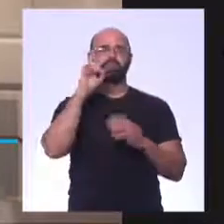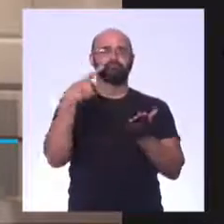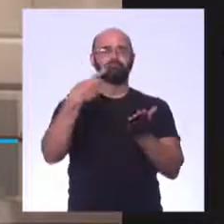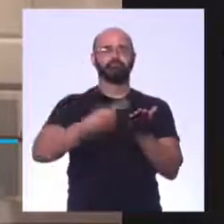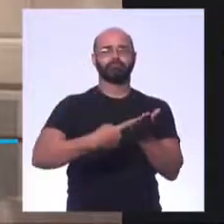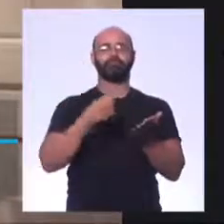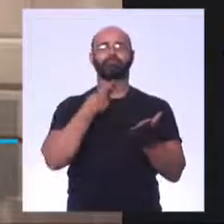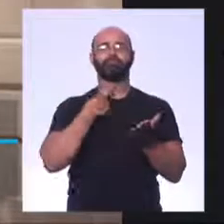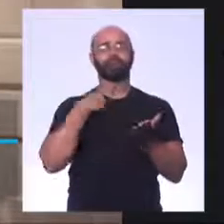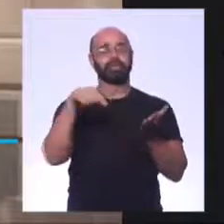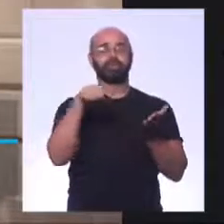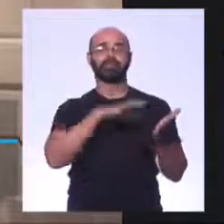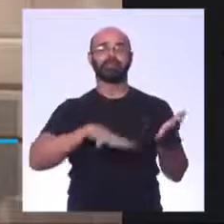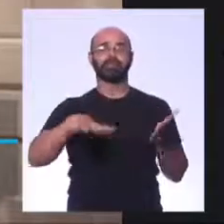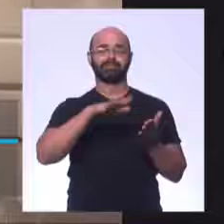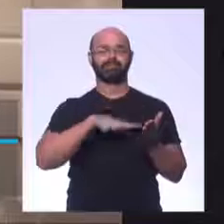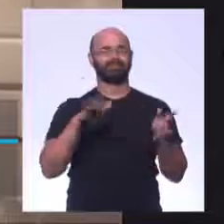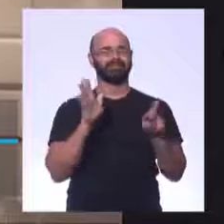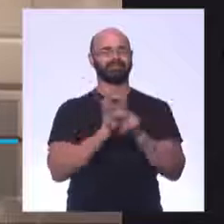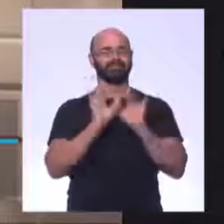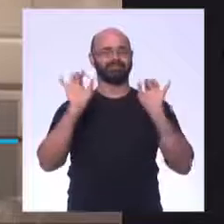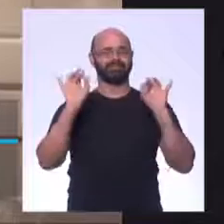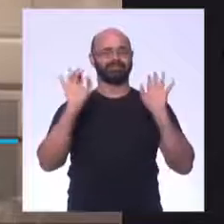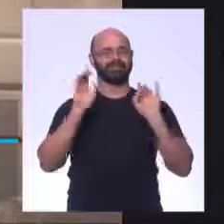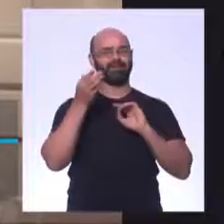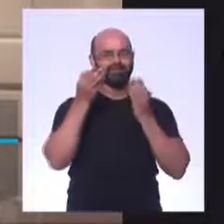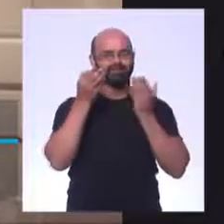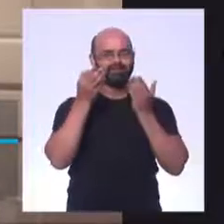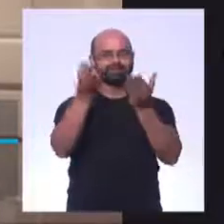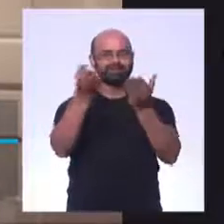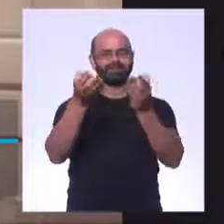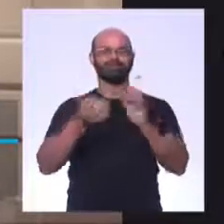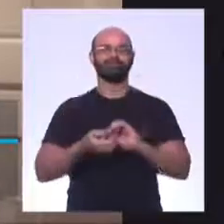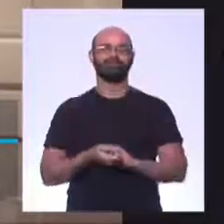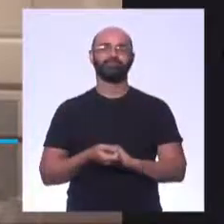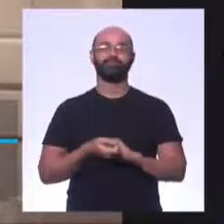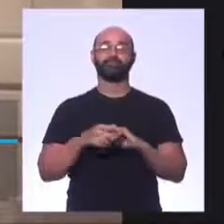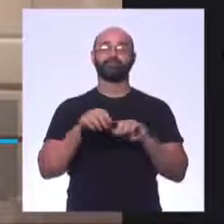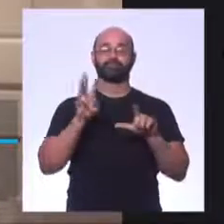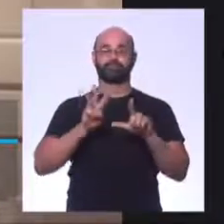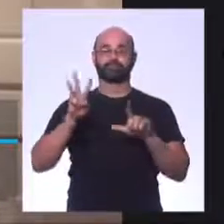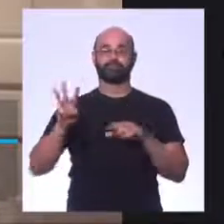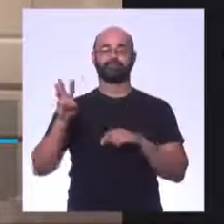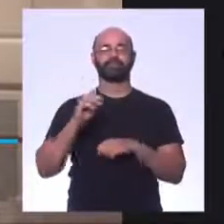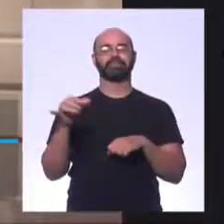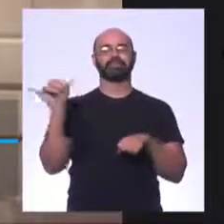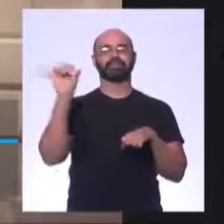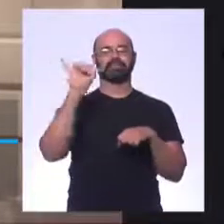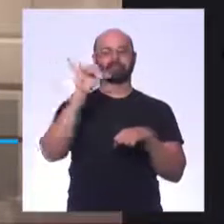que é especial a você. O nosso site, então, é